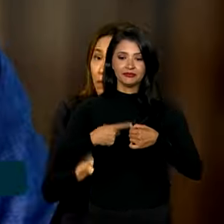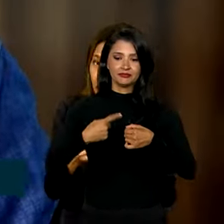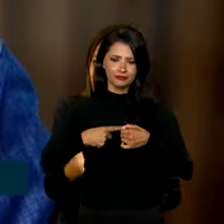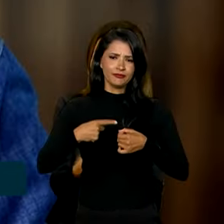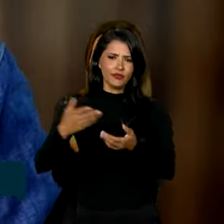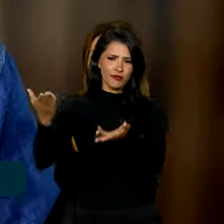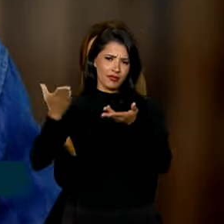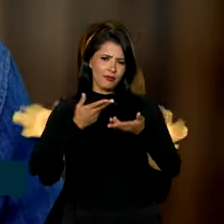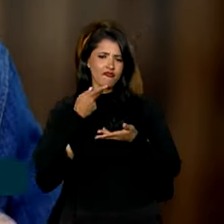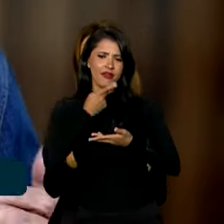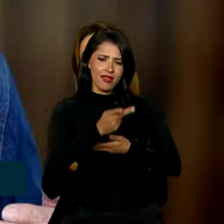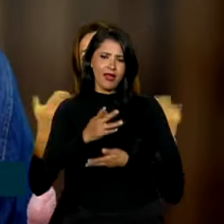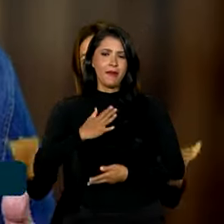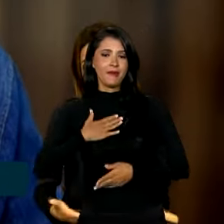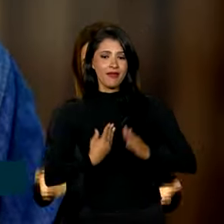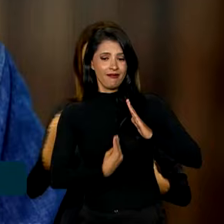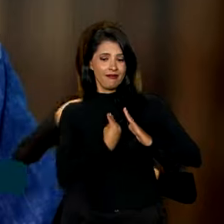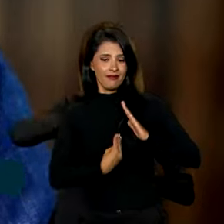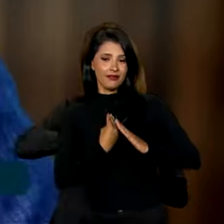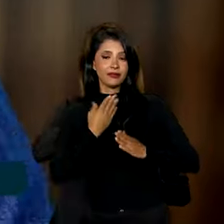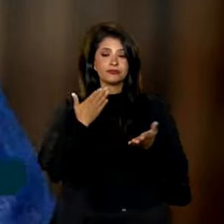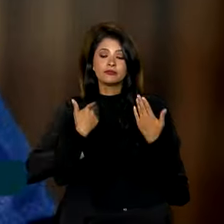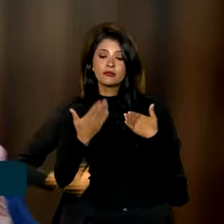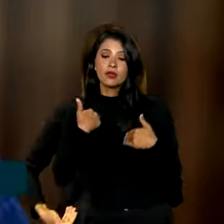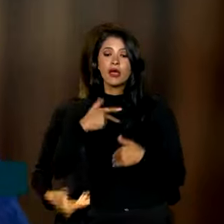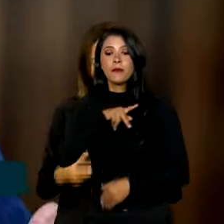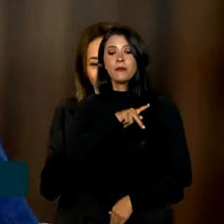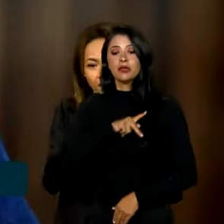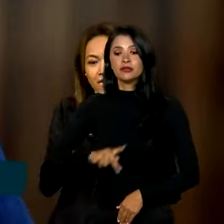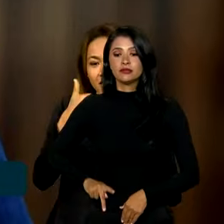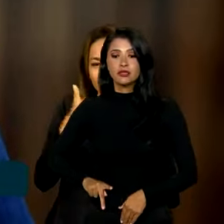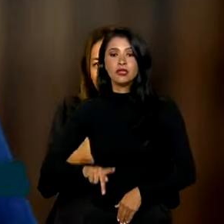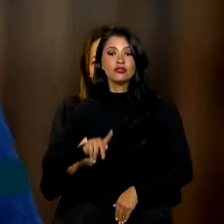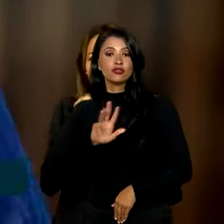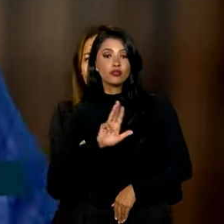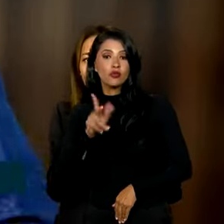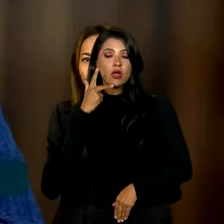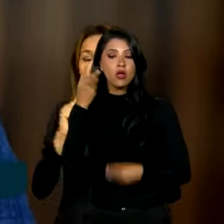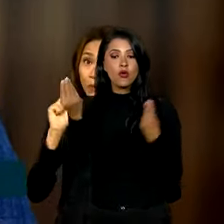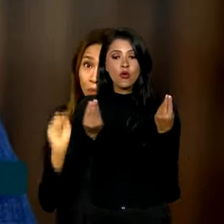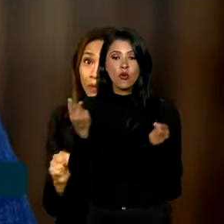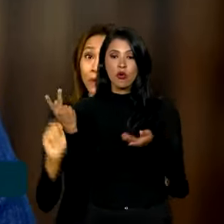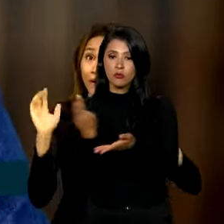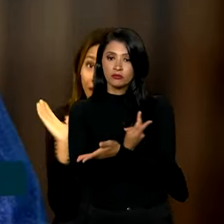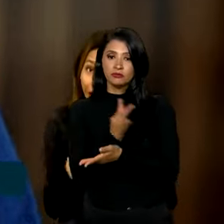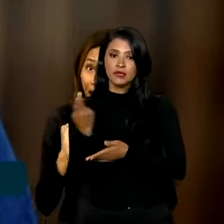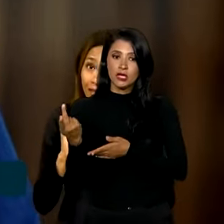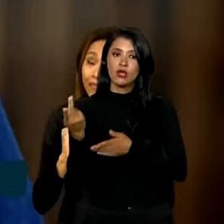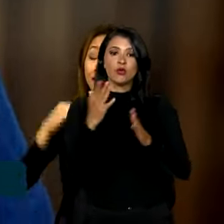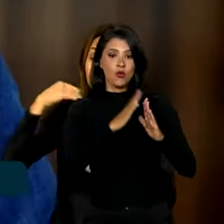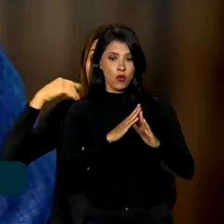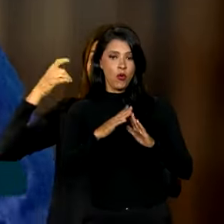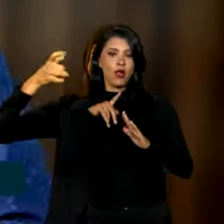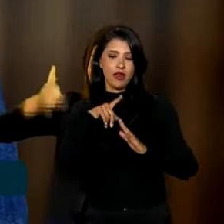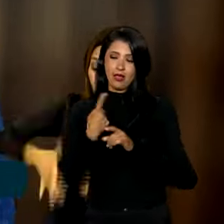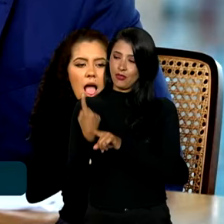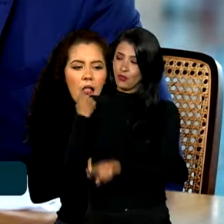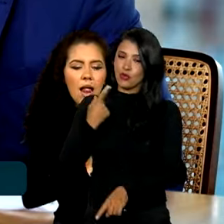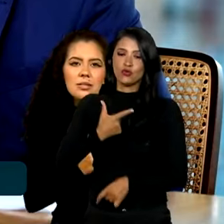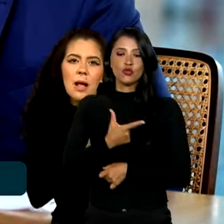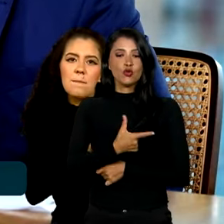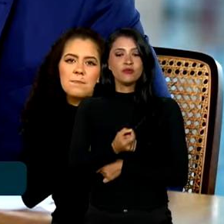Vida no bate-papo o presidente Lula lembrou como começou o maior plano Habitacional do país em